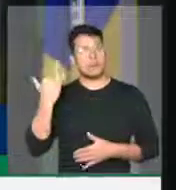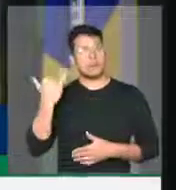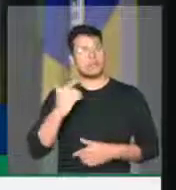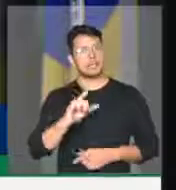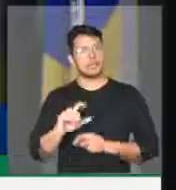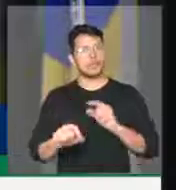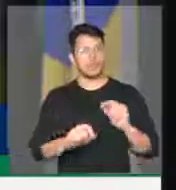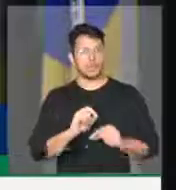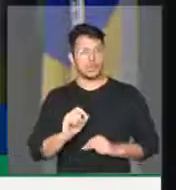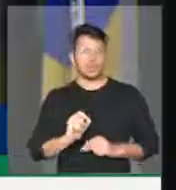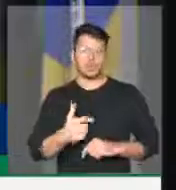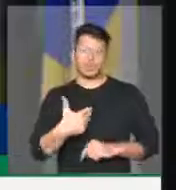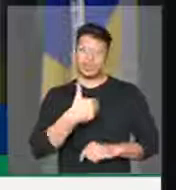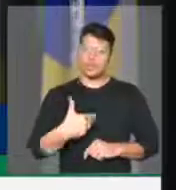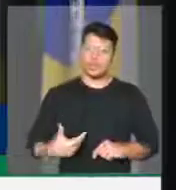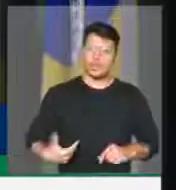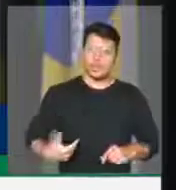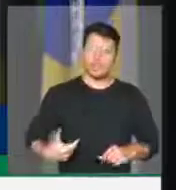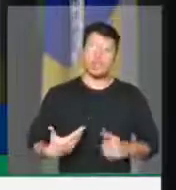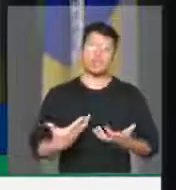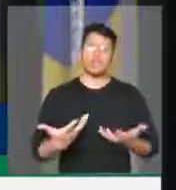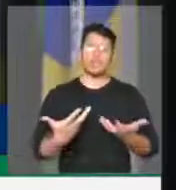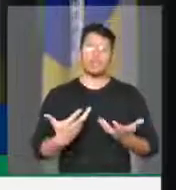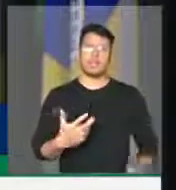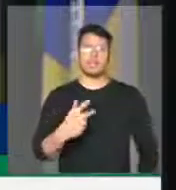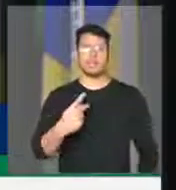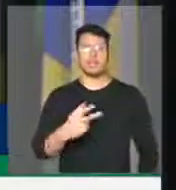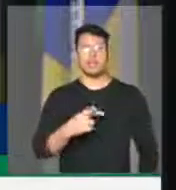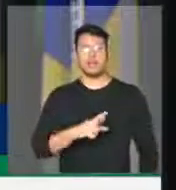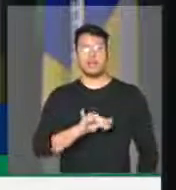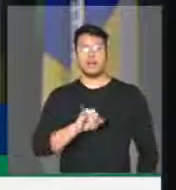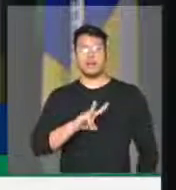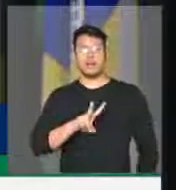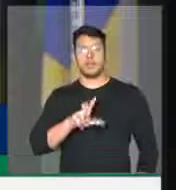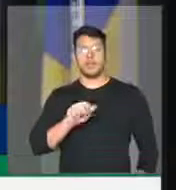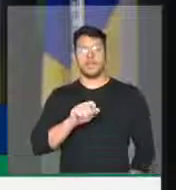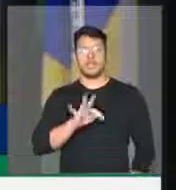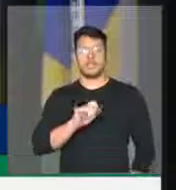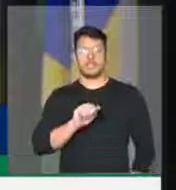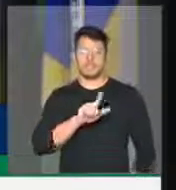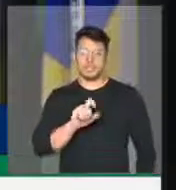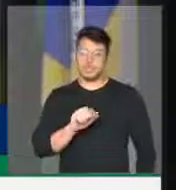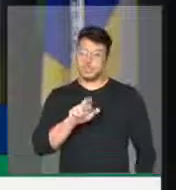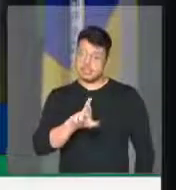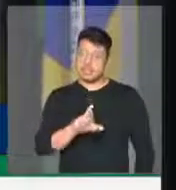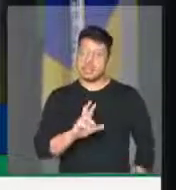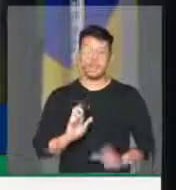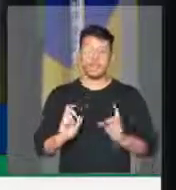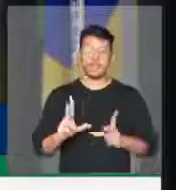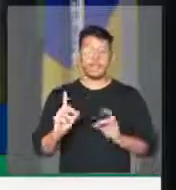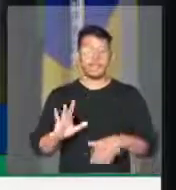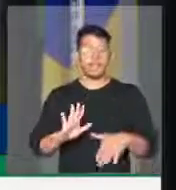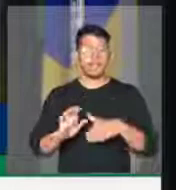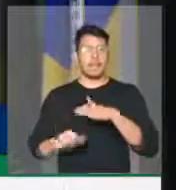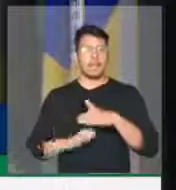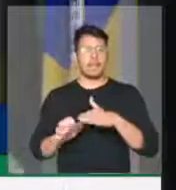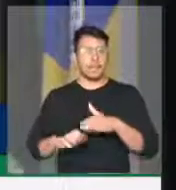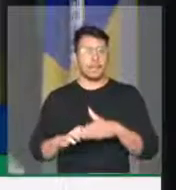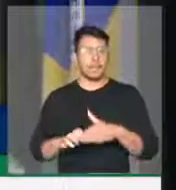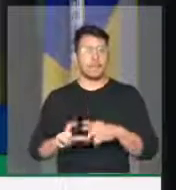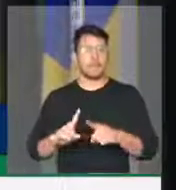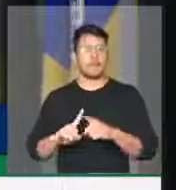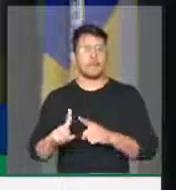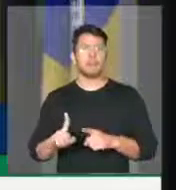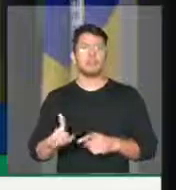plena privatização, tivesse aportando recursos para estatal desse porte. É óbvio